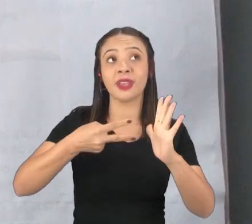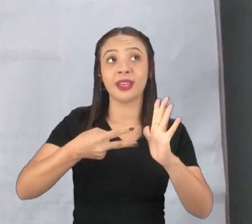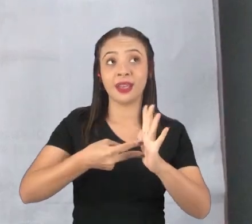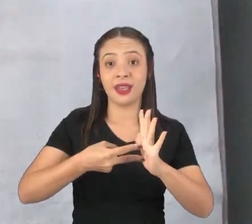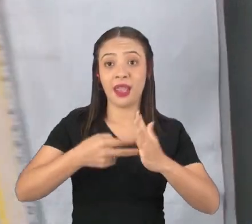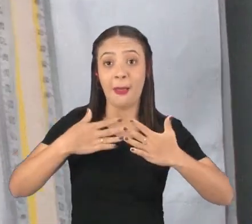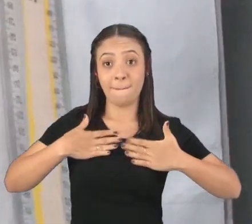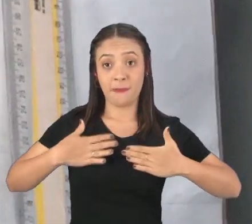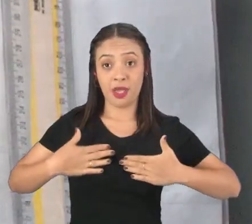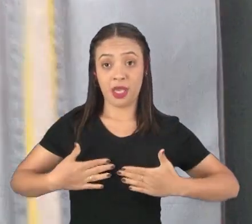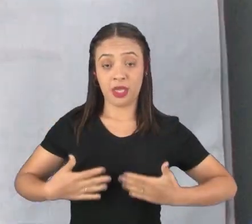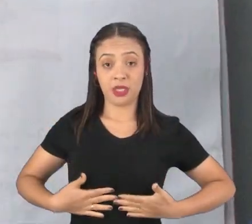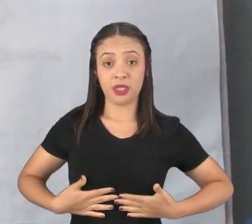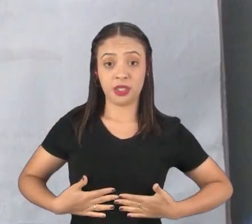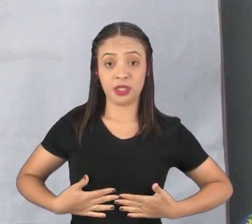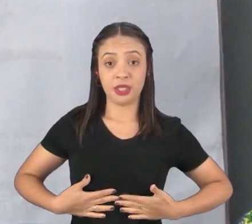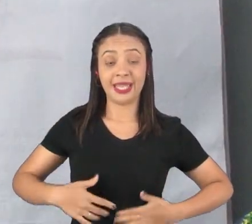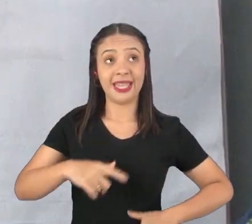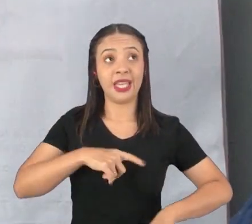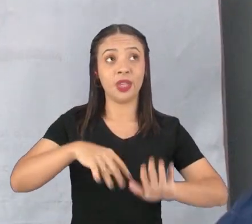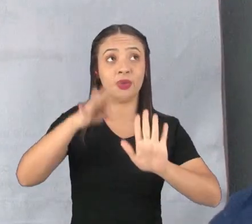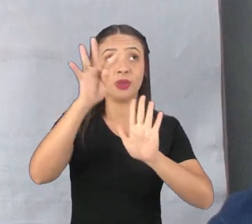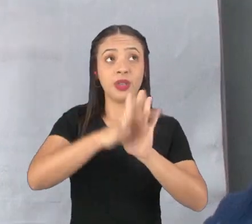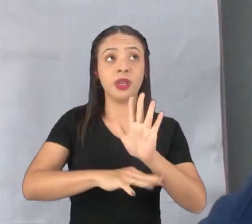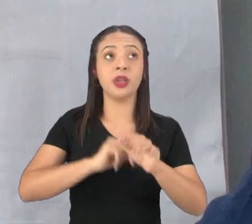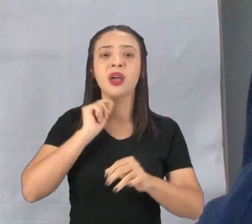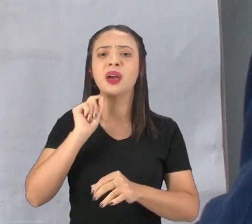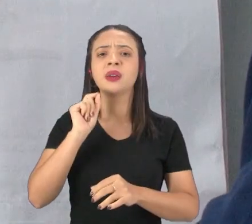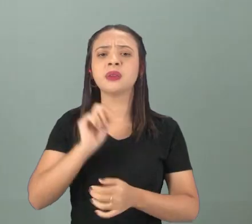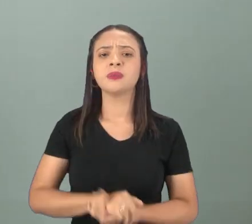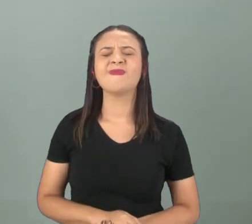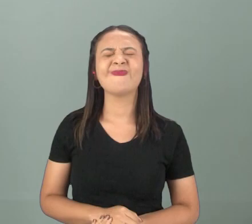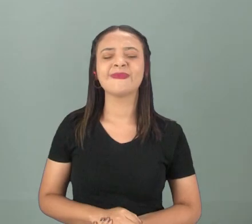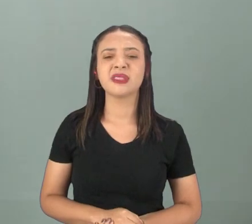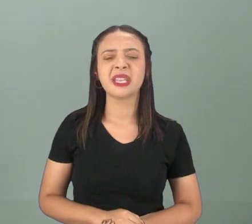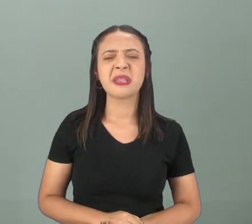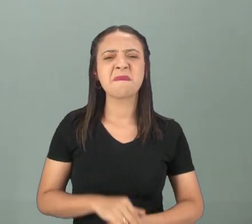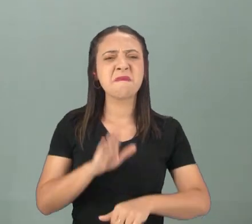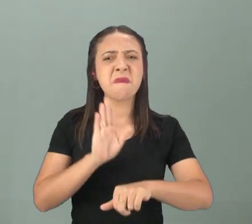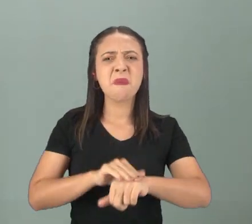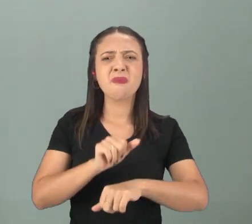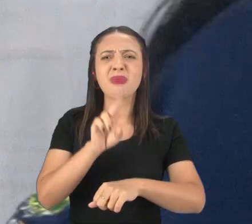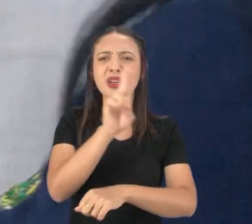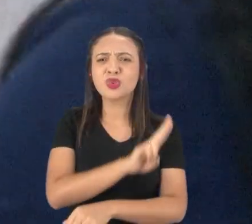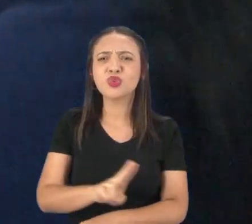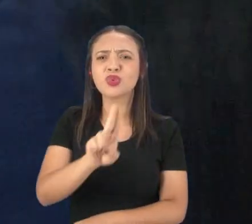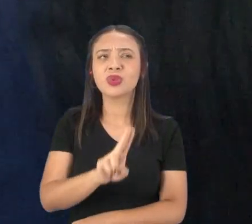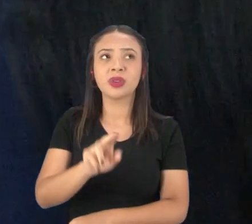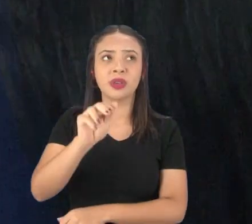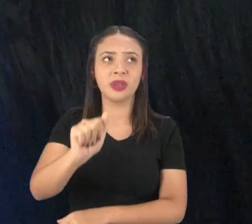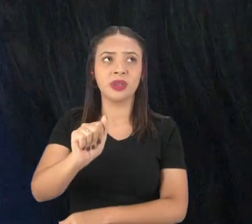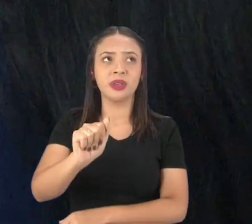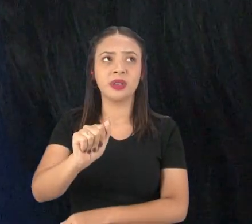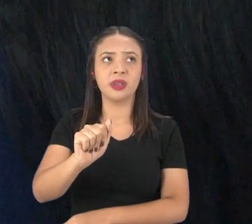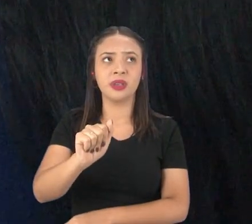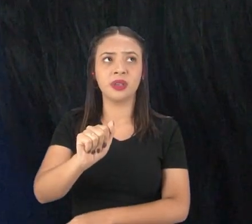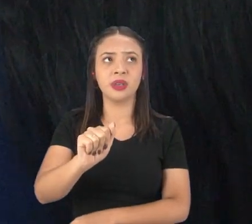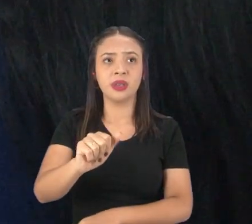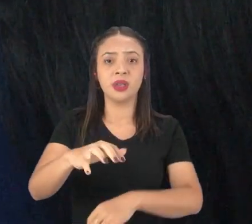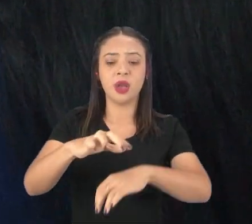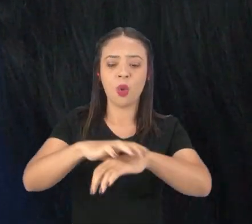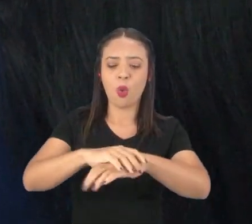correspondente à parte do corpo explorado no texto é... O que ele explorou mais ali? Ele explorou o